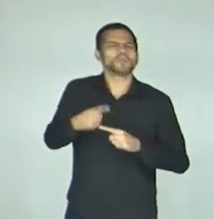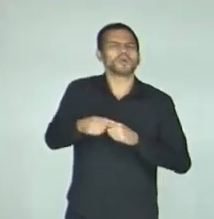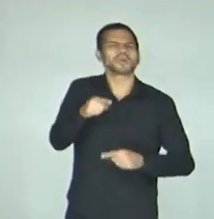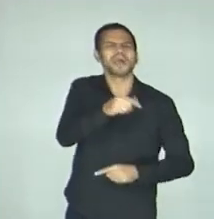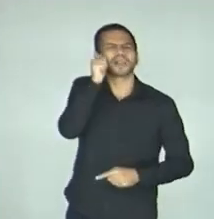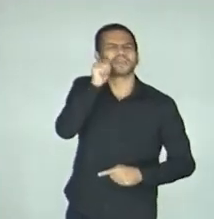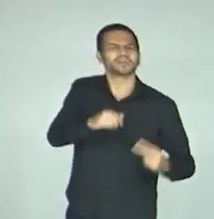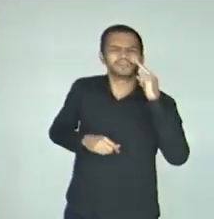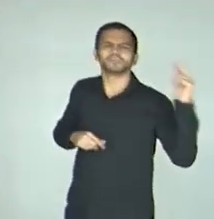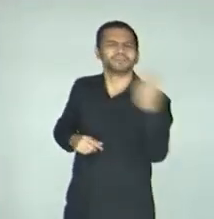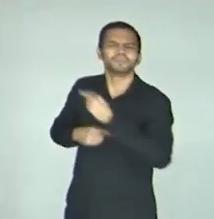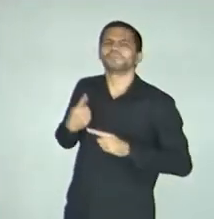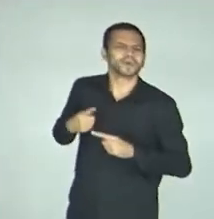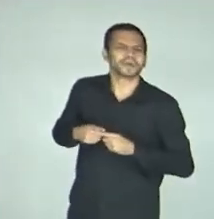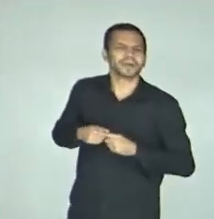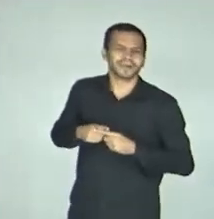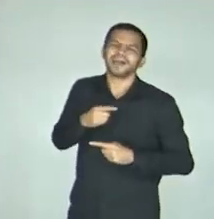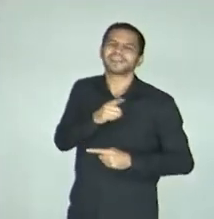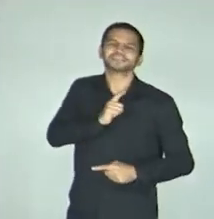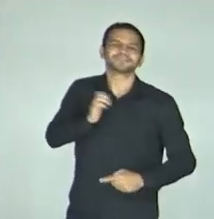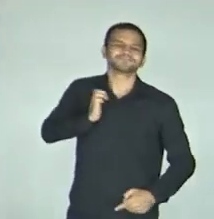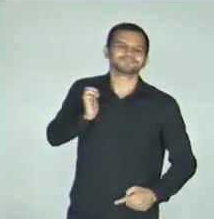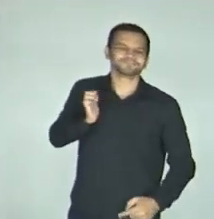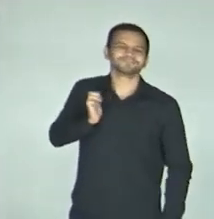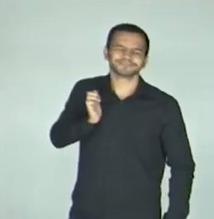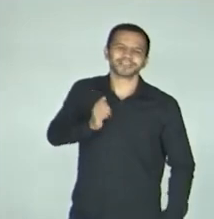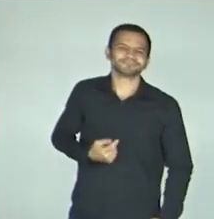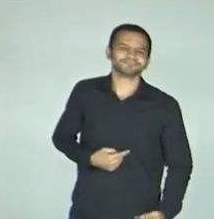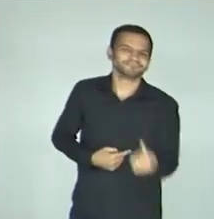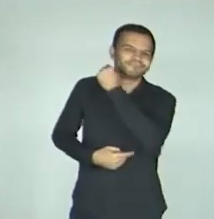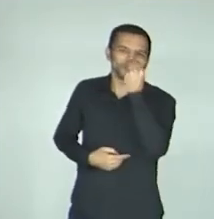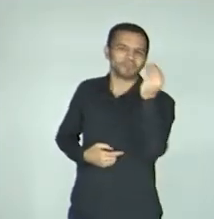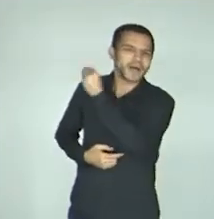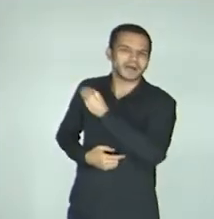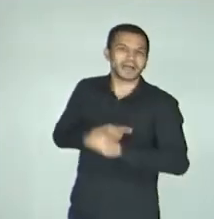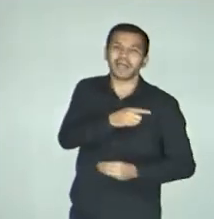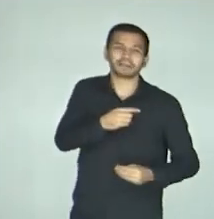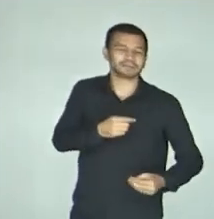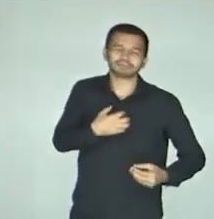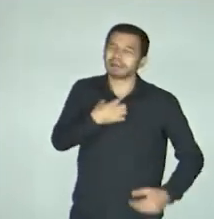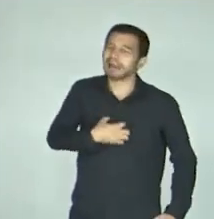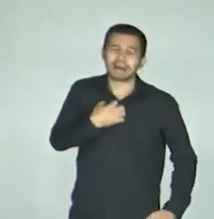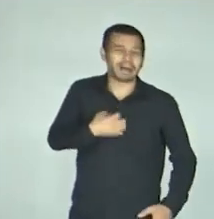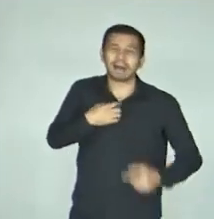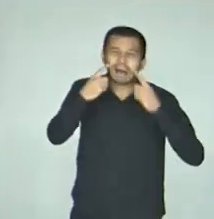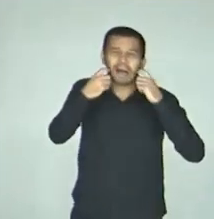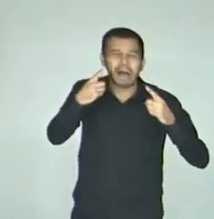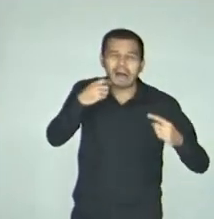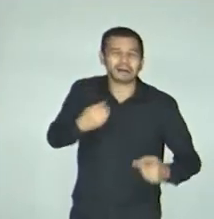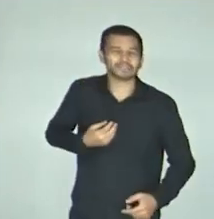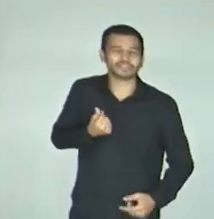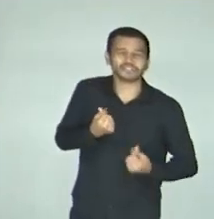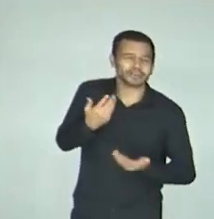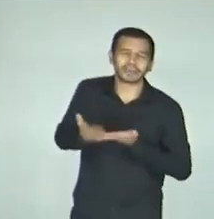para as coisas que ela não queria perder quem sabe que tem muita gente que não vai para Deus que tem medo de perder alguma coisa que nem